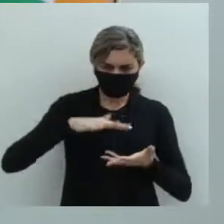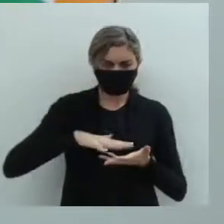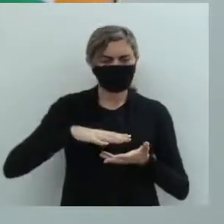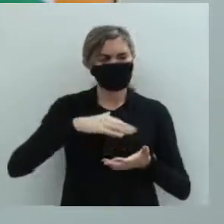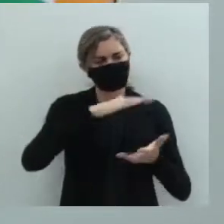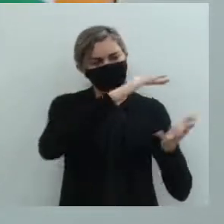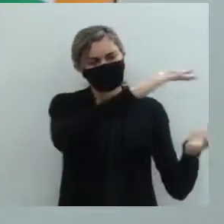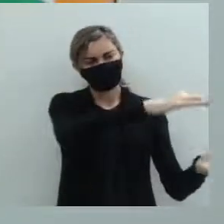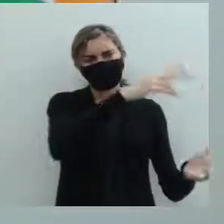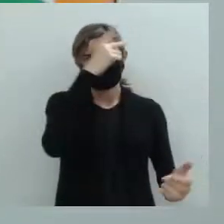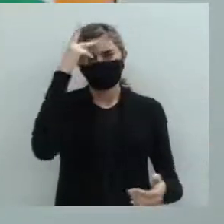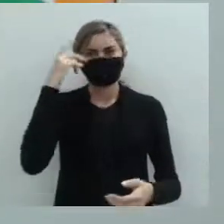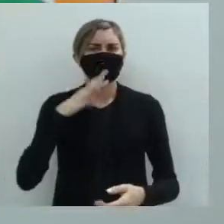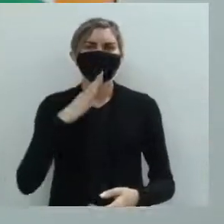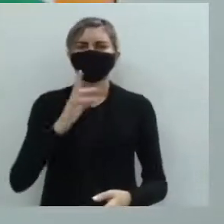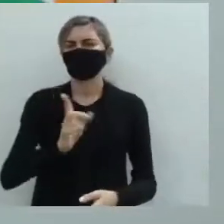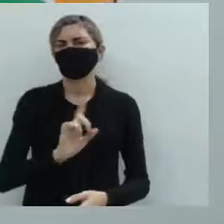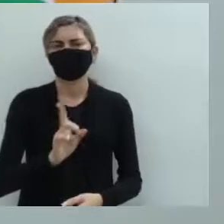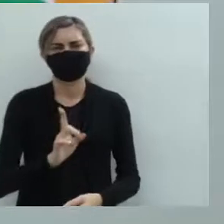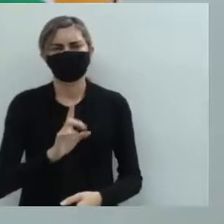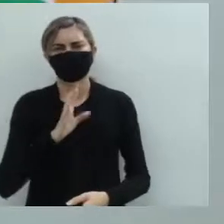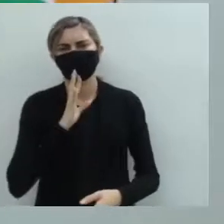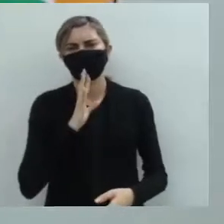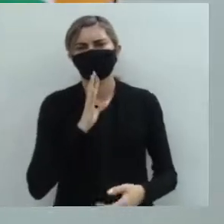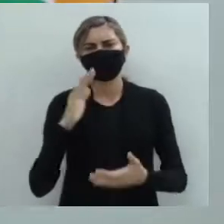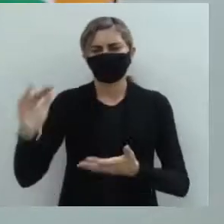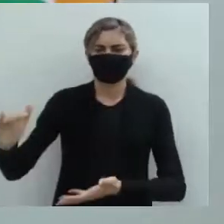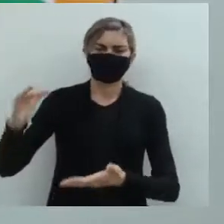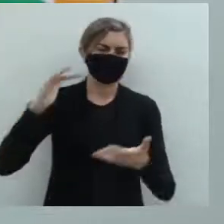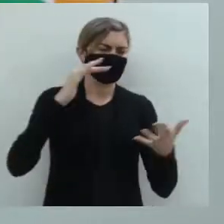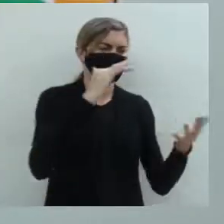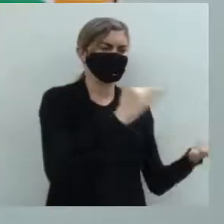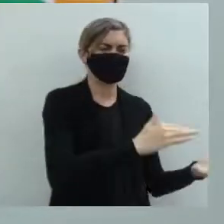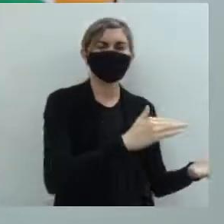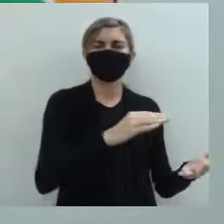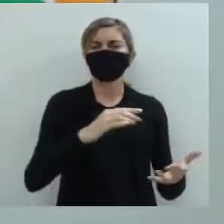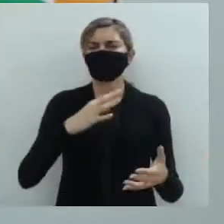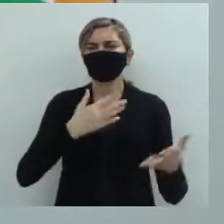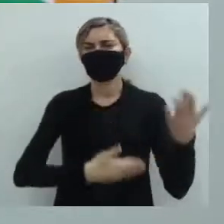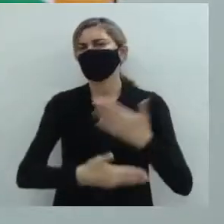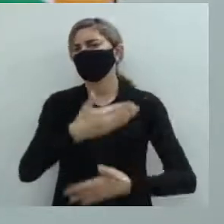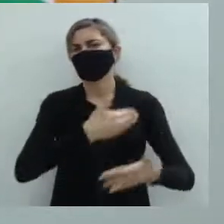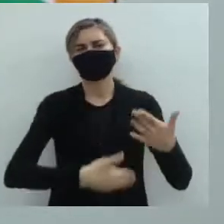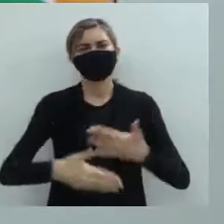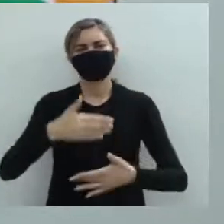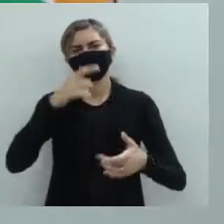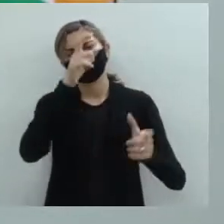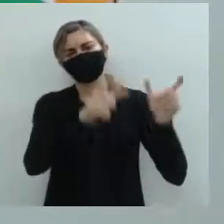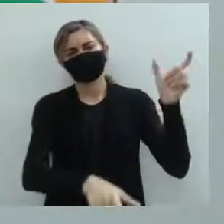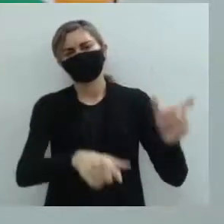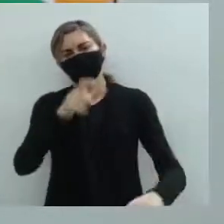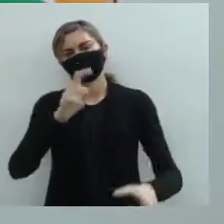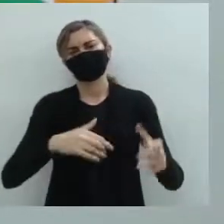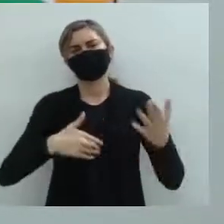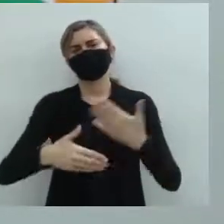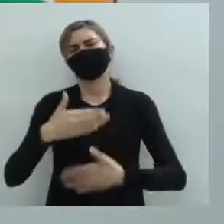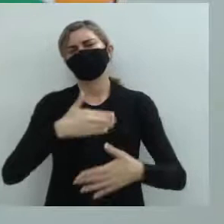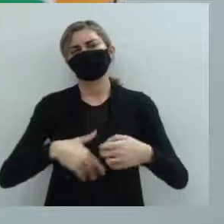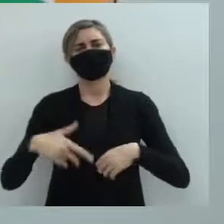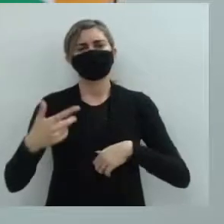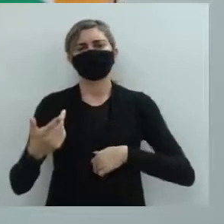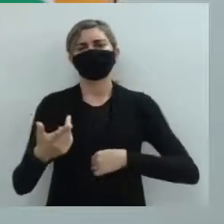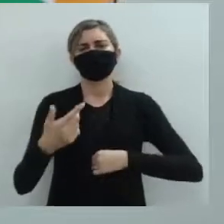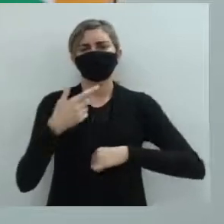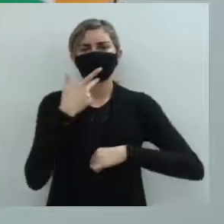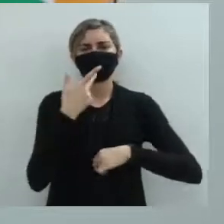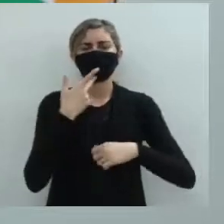levo para uma pessoa que eu não conheço. Então esse entregador ele sequer se relaciona com as pessoas no processo produtivo. Quando a